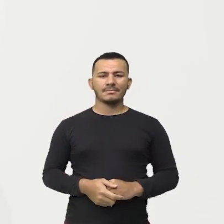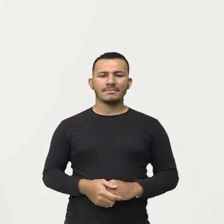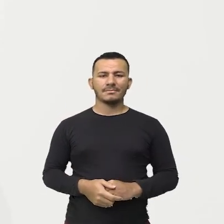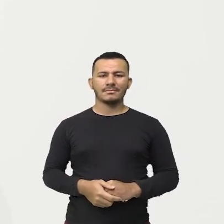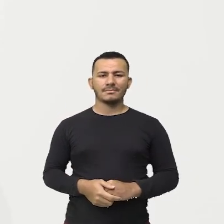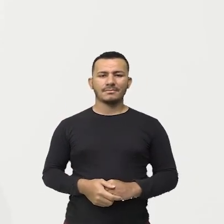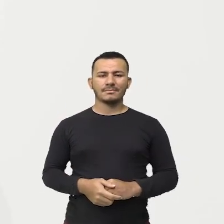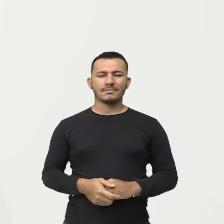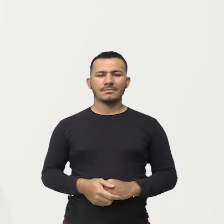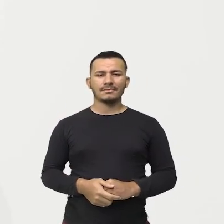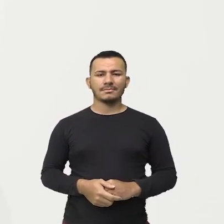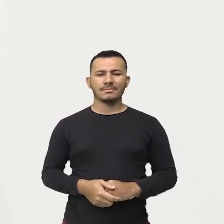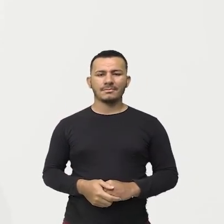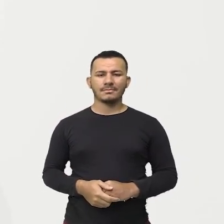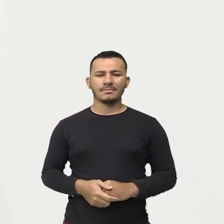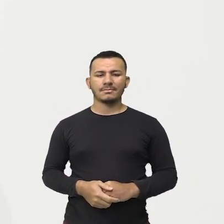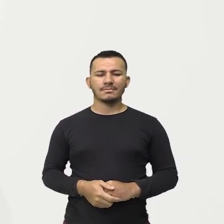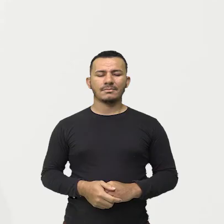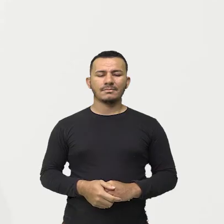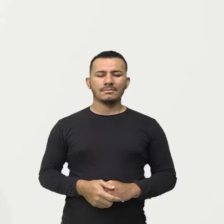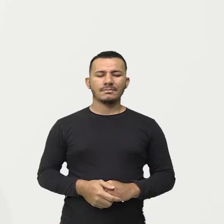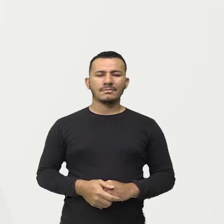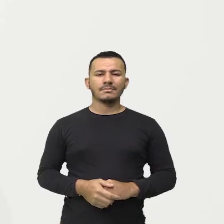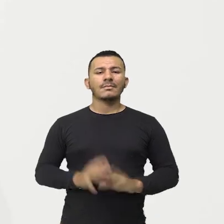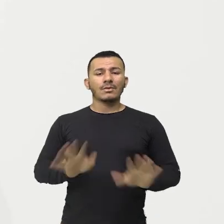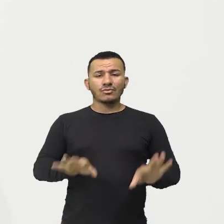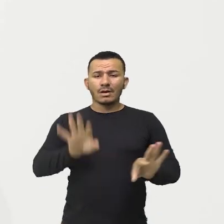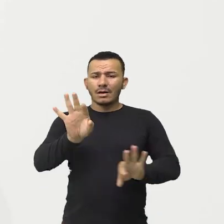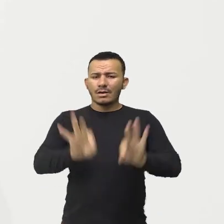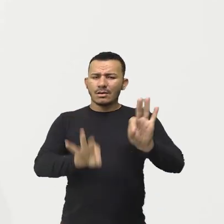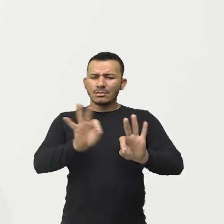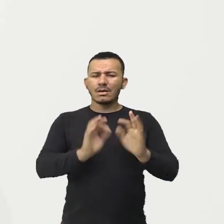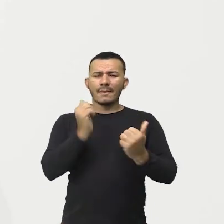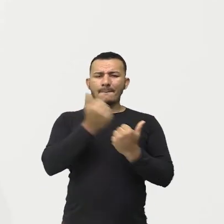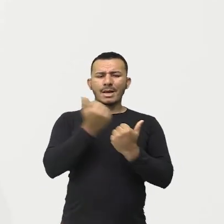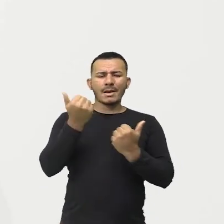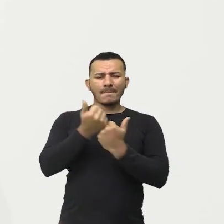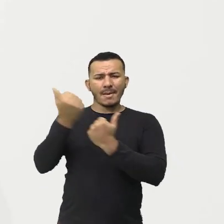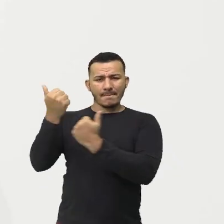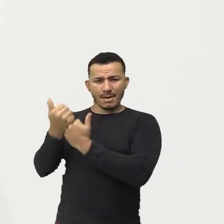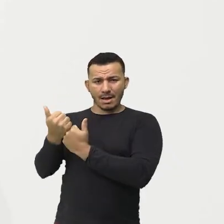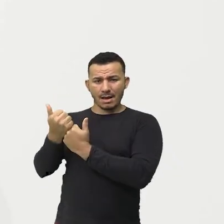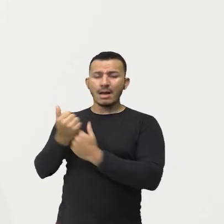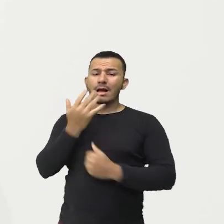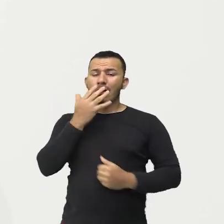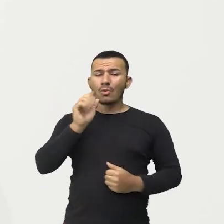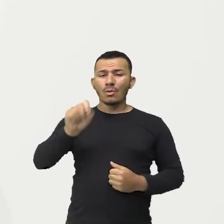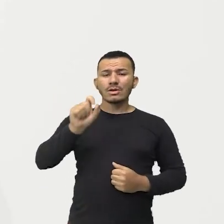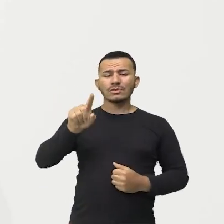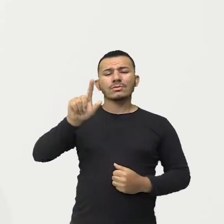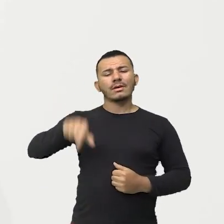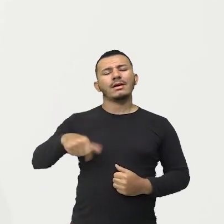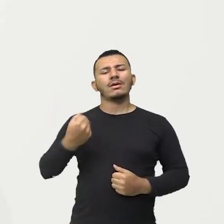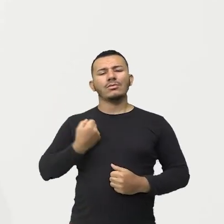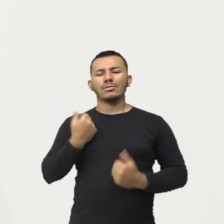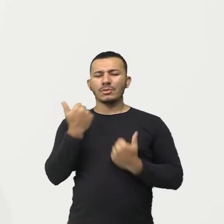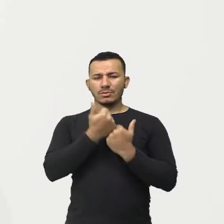1. Vou deixar tudo que ele substituiu, eu vou deixar de azul, que é para ficar bem detalhado para